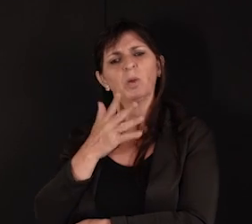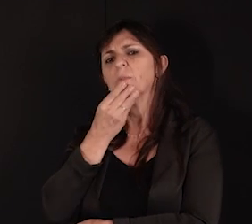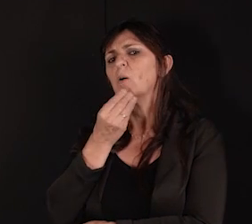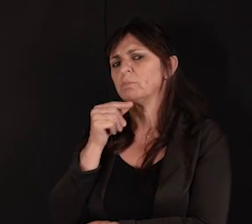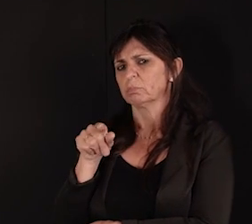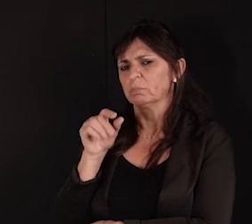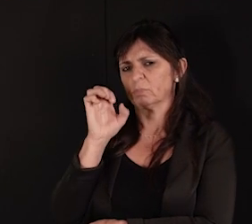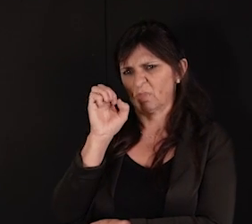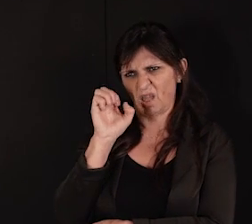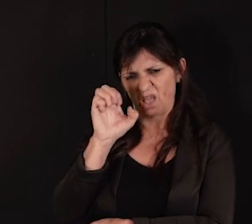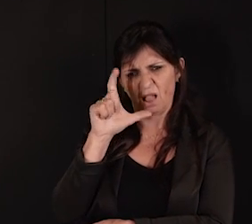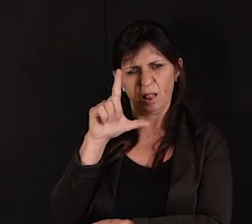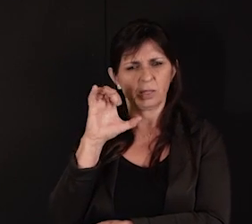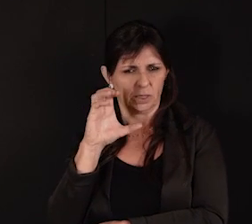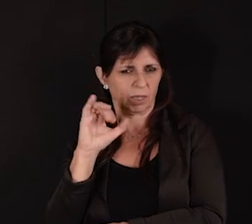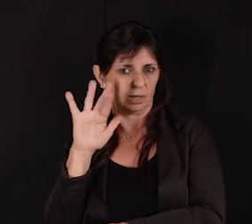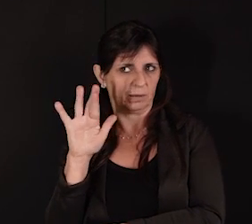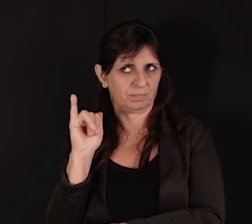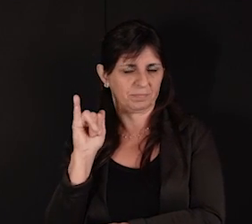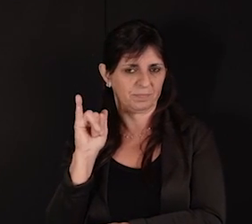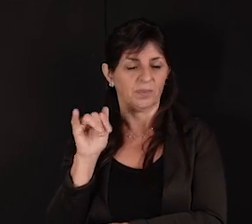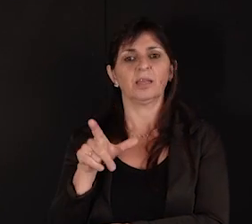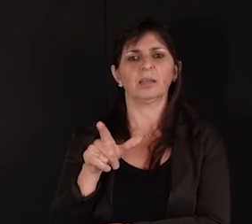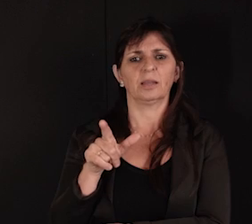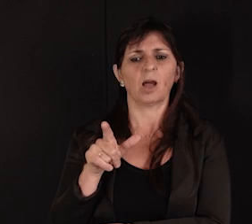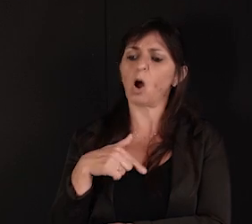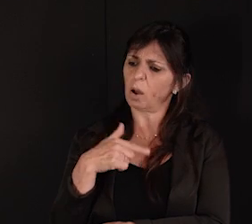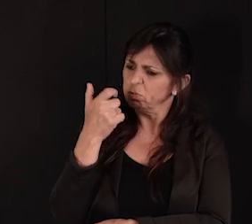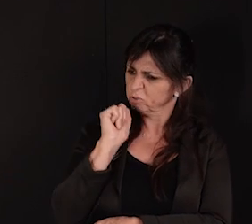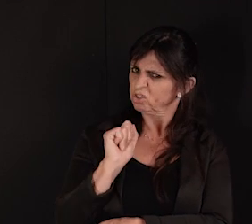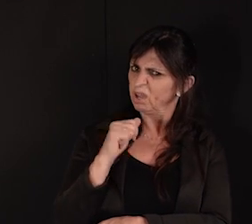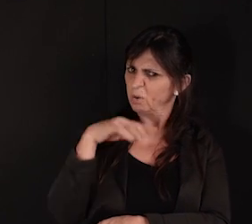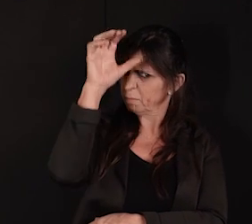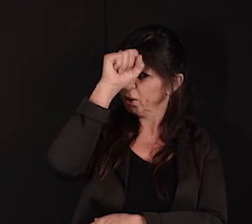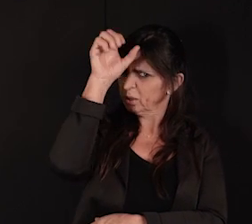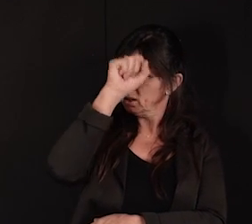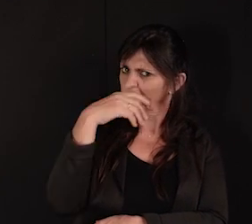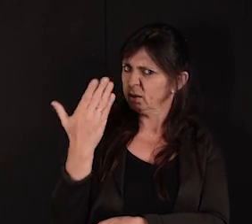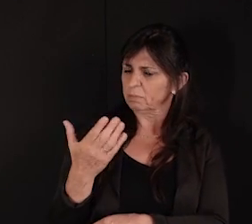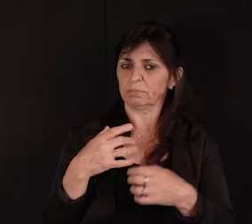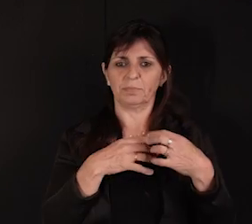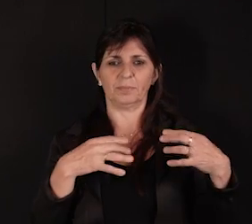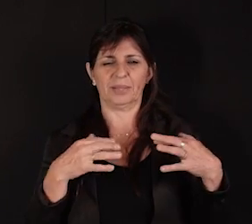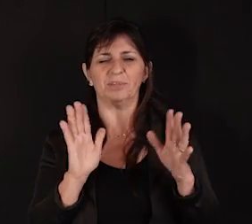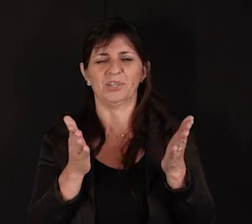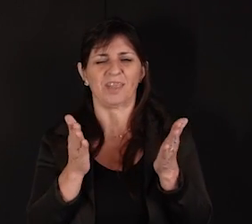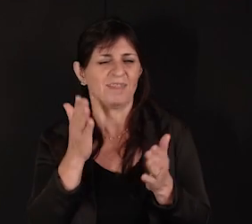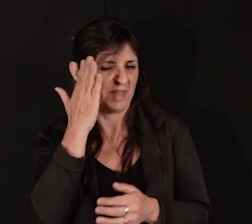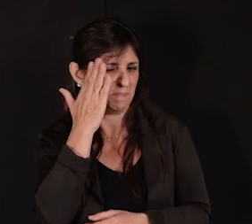Leocir, eu, de repente, eu vou aprender a tocar esse instrumento. Mas eu já estava tocando um pouquinho,